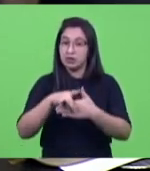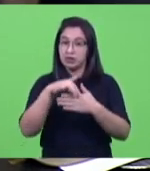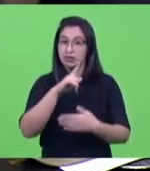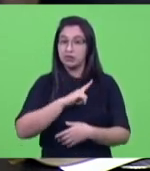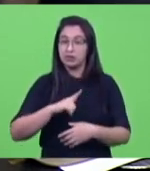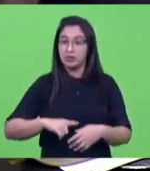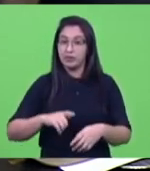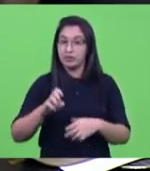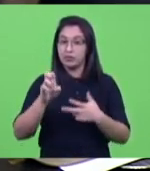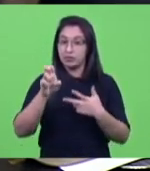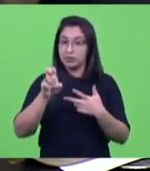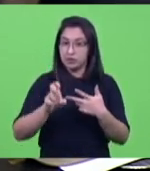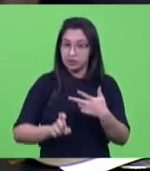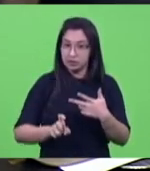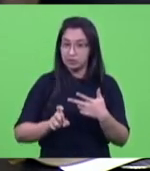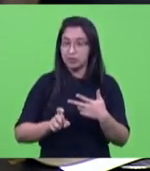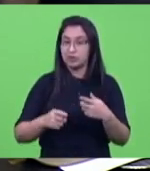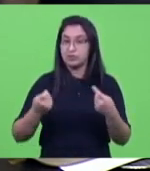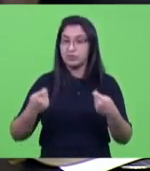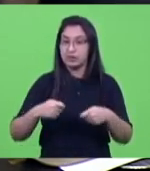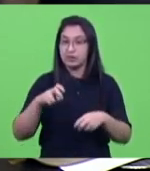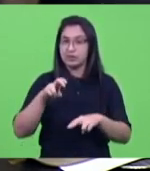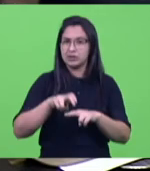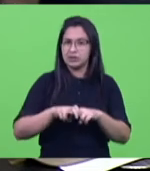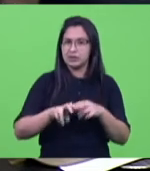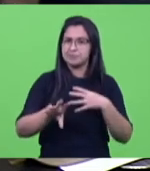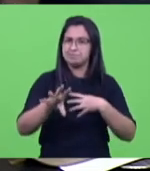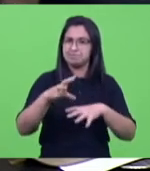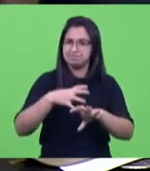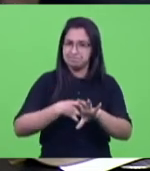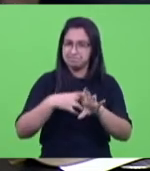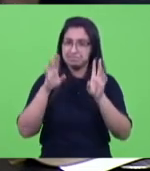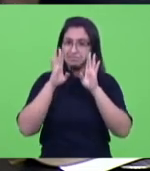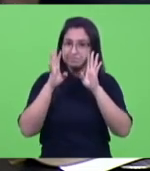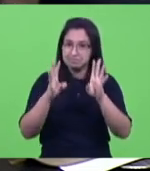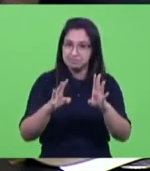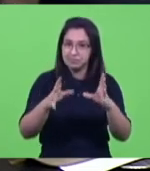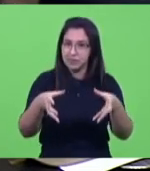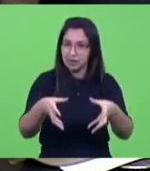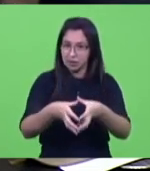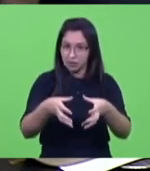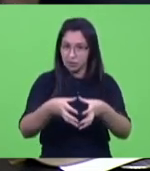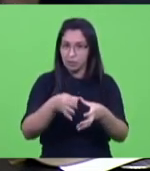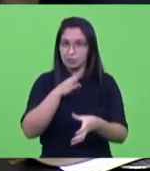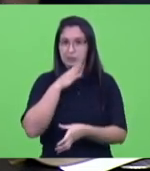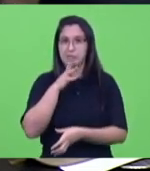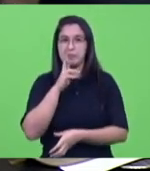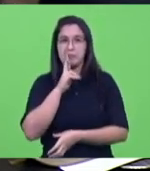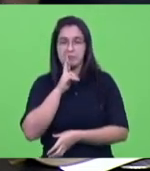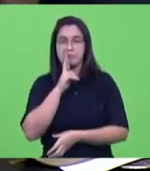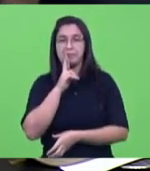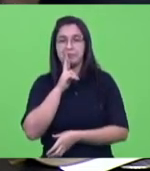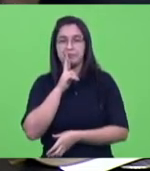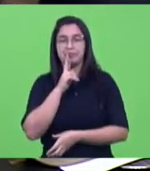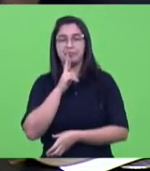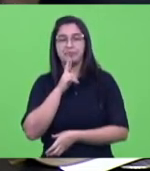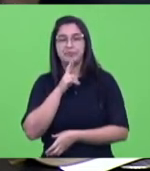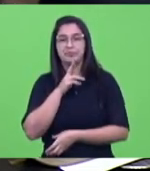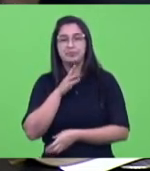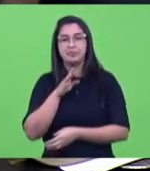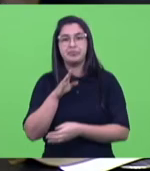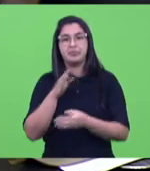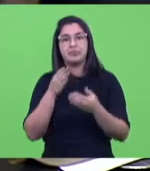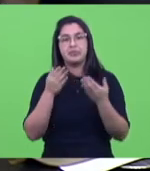executivo, sentar e dizer, e ser um pouco sensível com esse setor. Começar a não ouvir mais as incoerências e dar